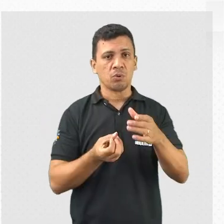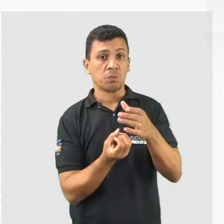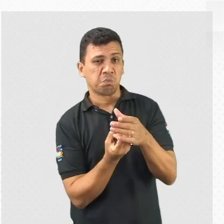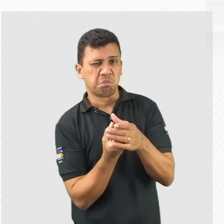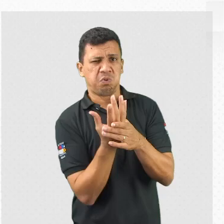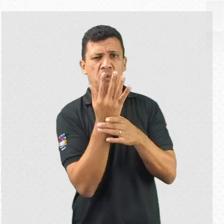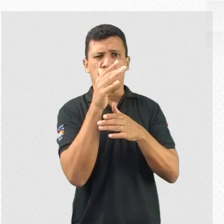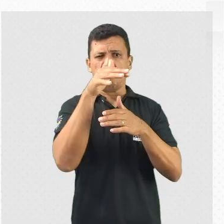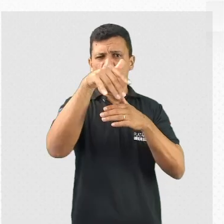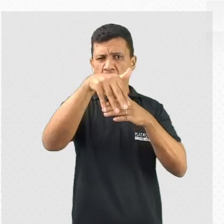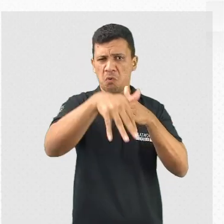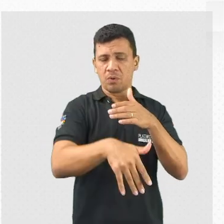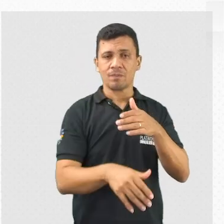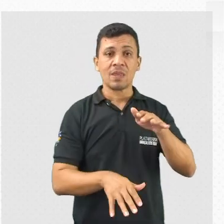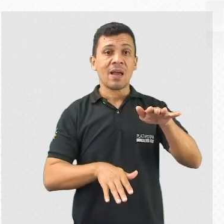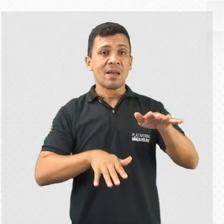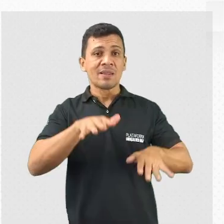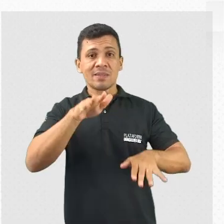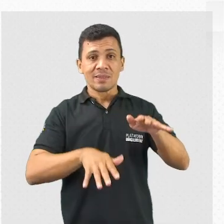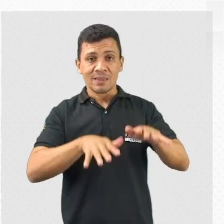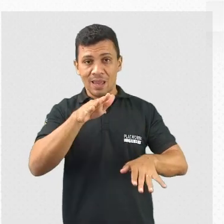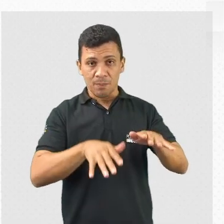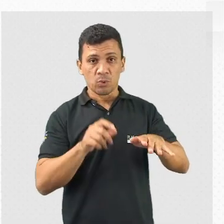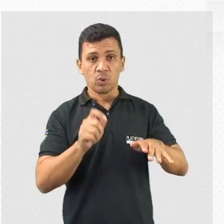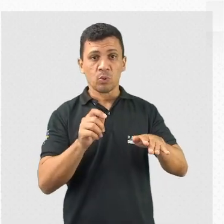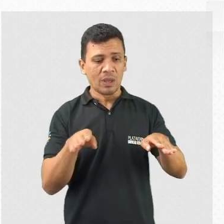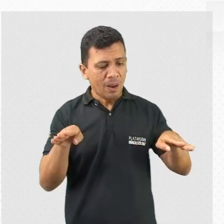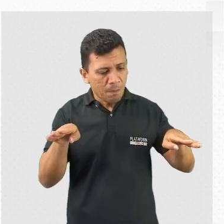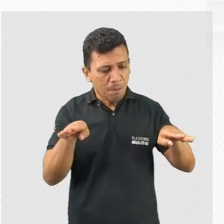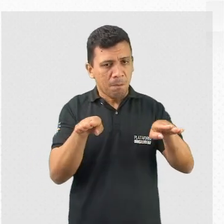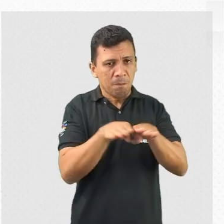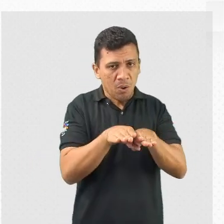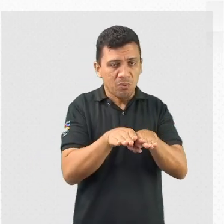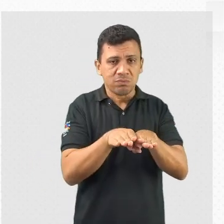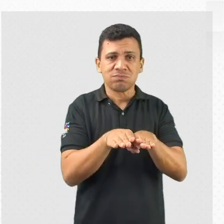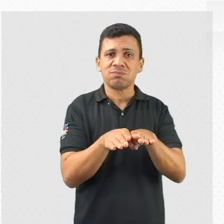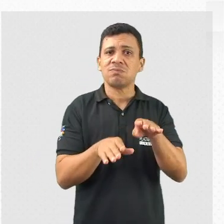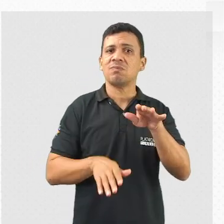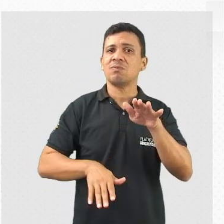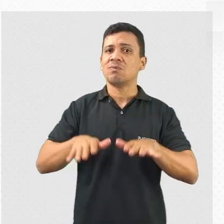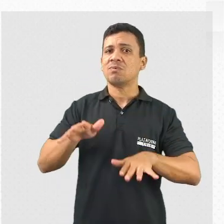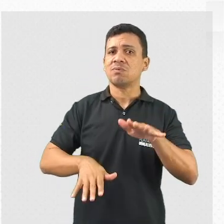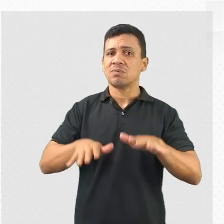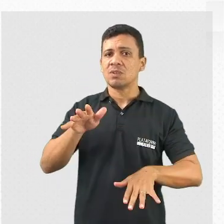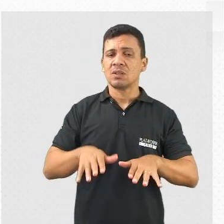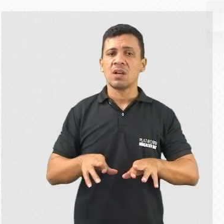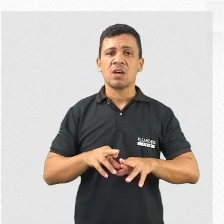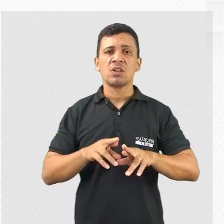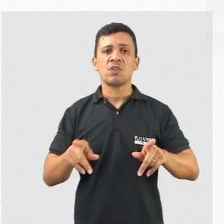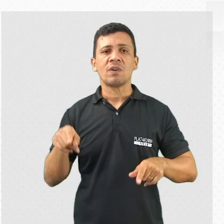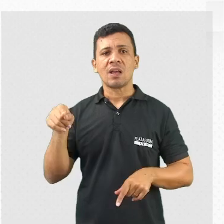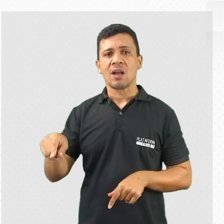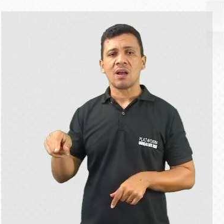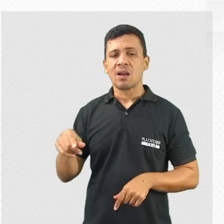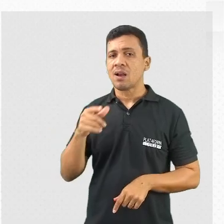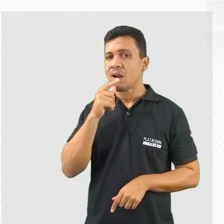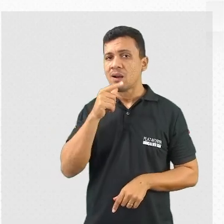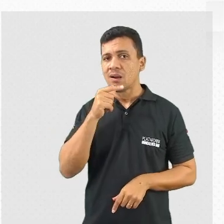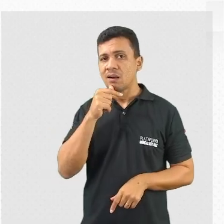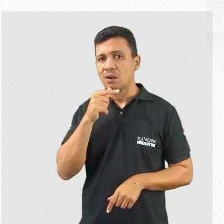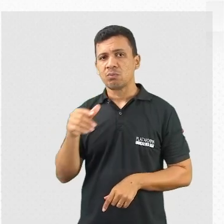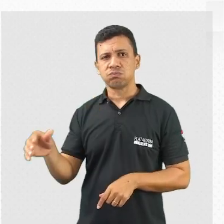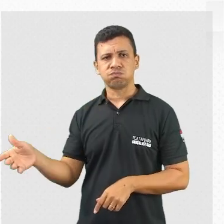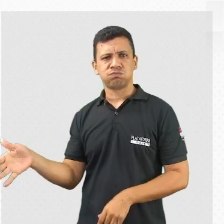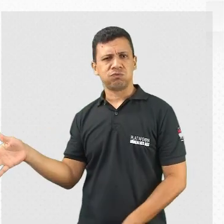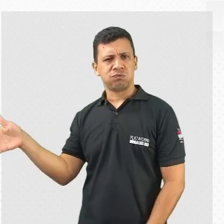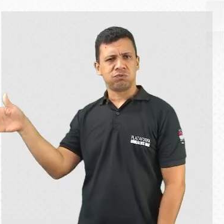certo? Terremoto, gente, nada mais é do que o encontro de placas tectônicas e vibração. Qual é a diferença do terremoto para o tsunami? É porque no terremoto, o